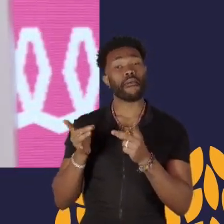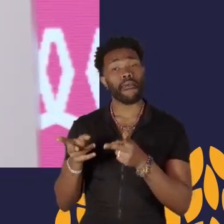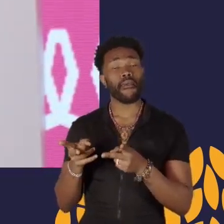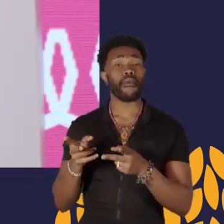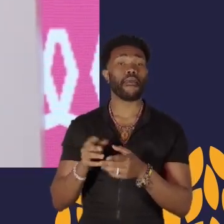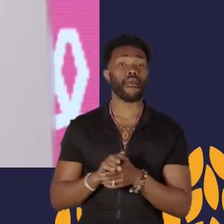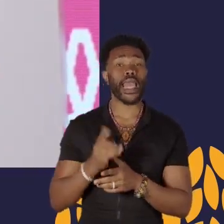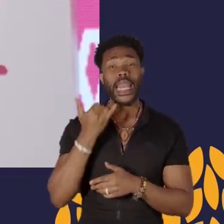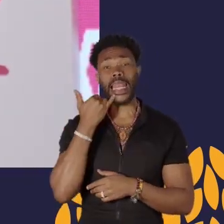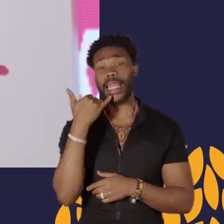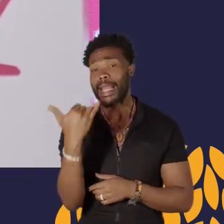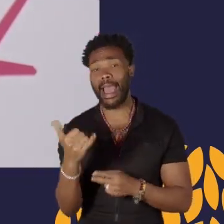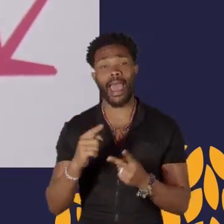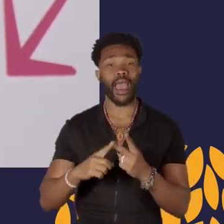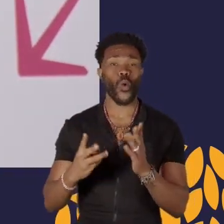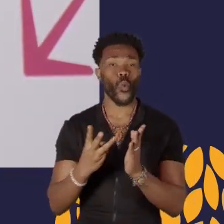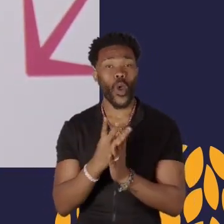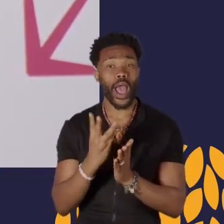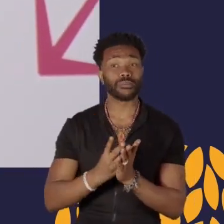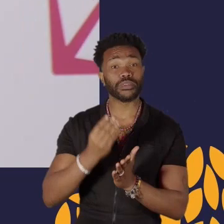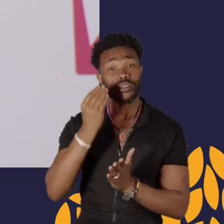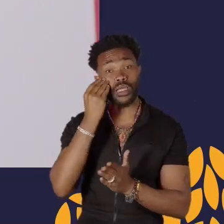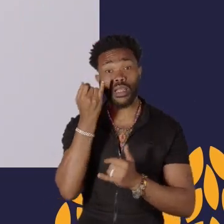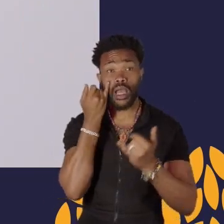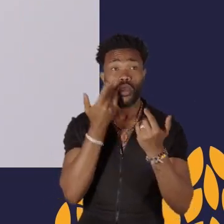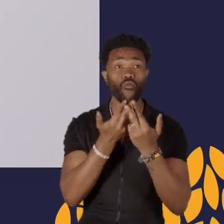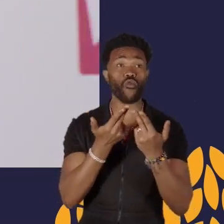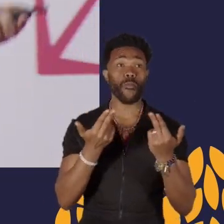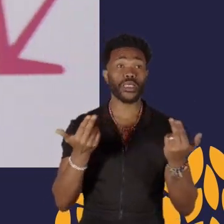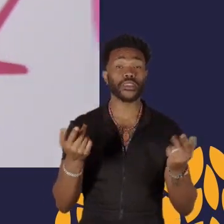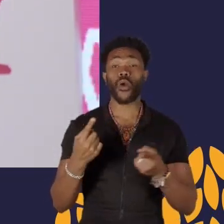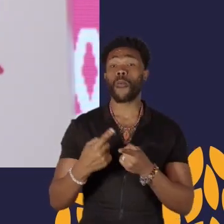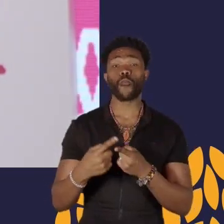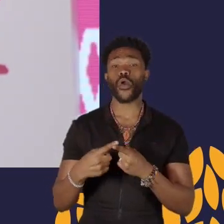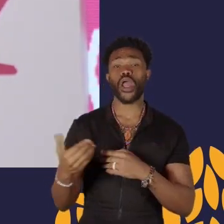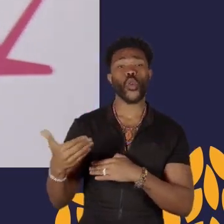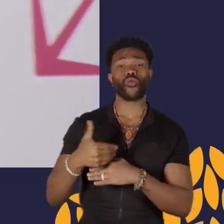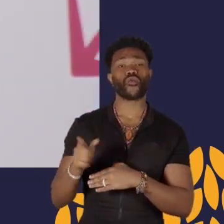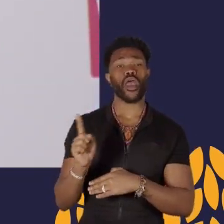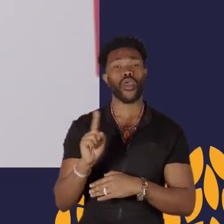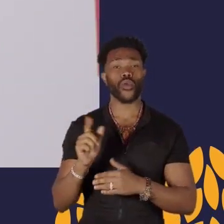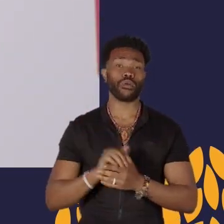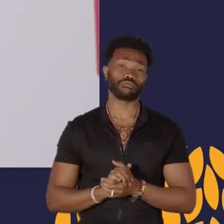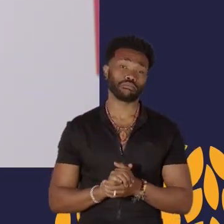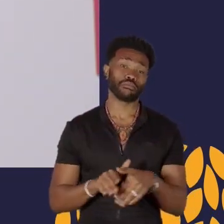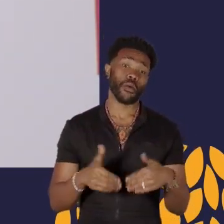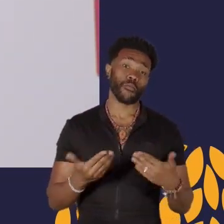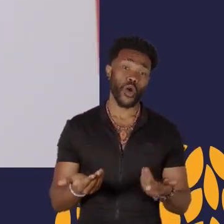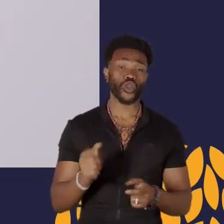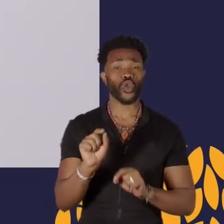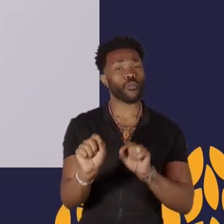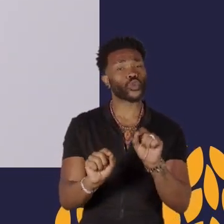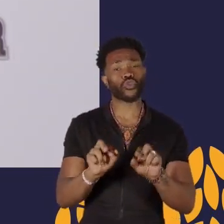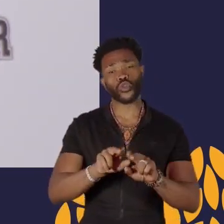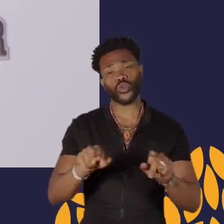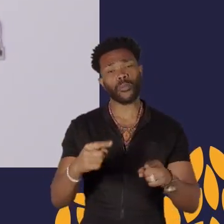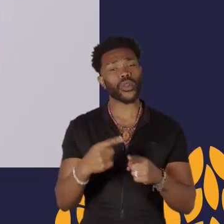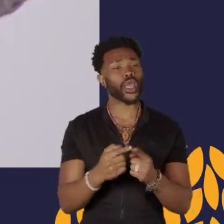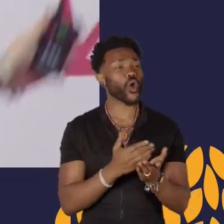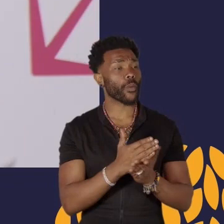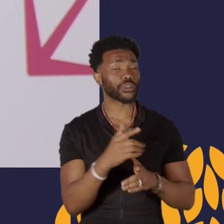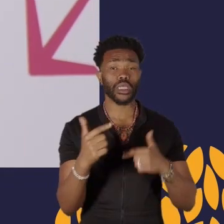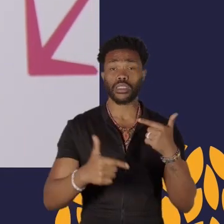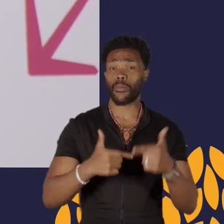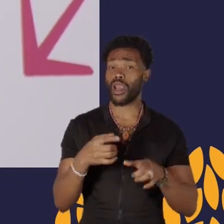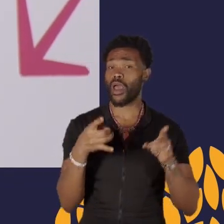fazer um inferno na vida, mas você vai ter essa informação, por que você não veio? E aí pode ser razões diferentes, porque eu comecei a trabalhar